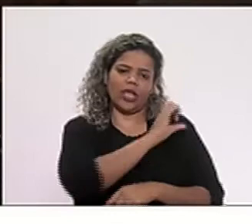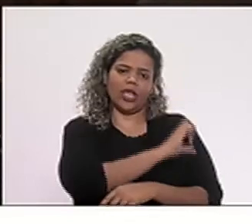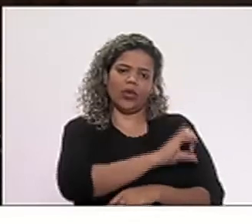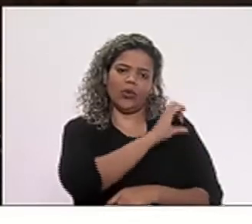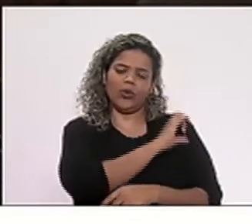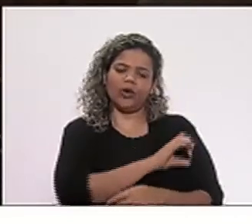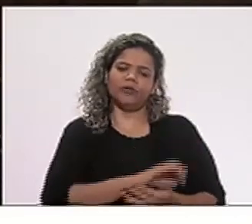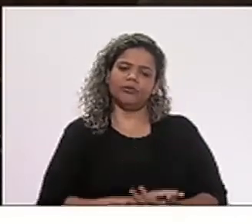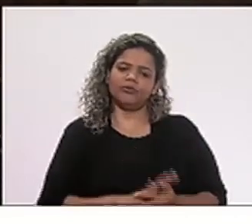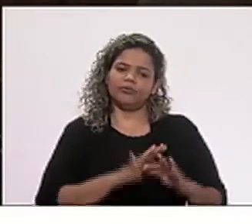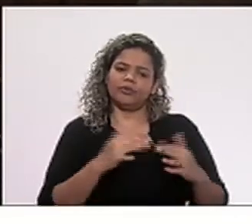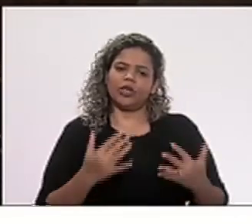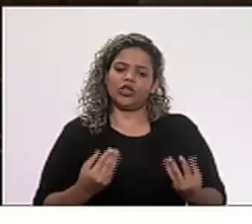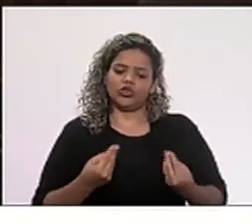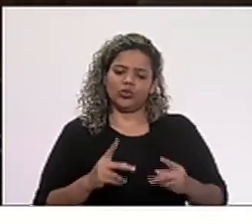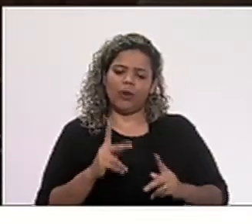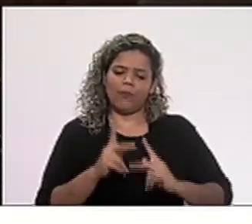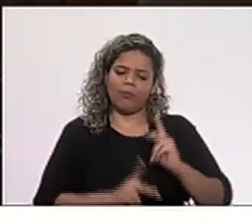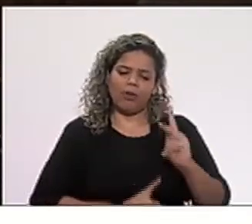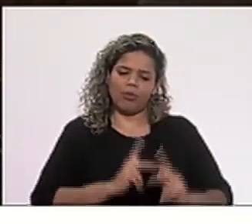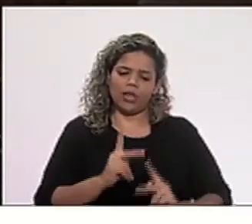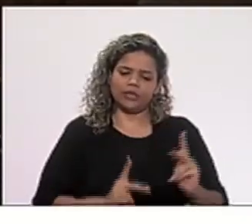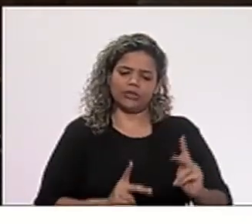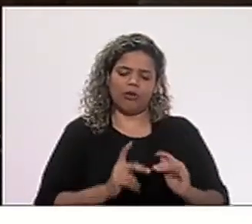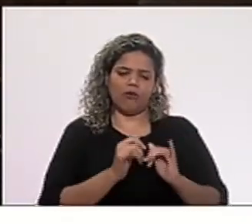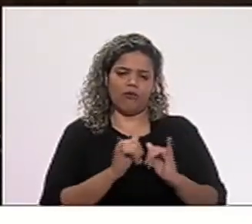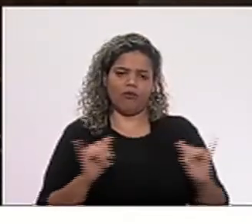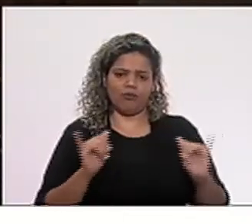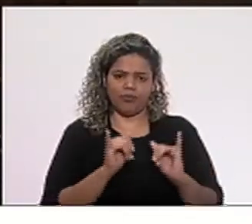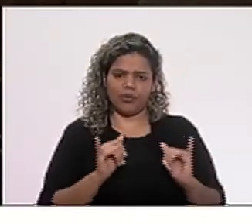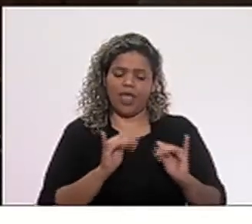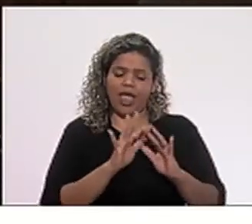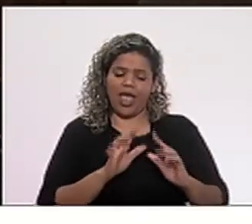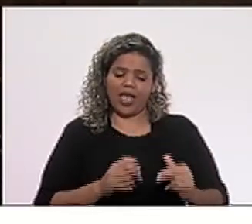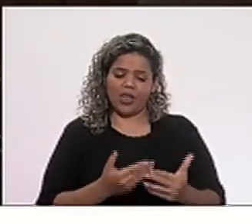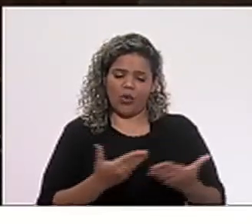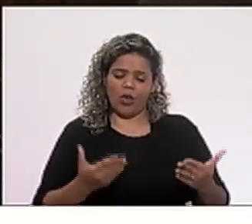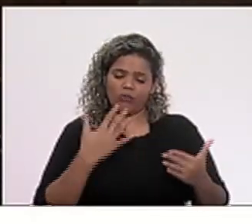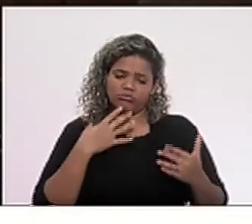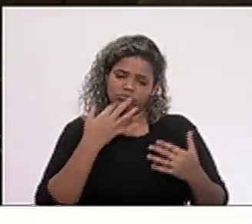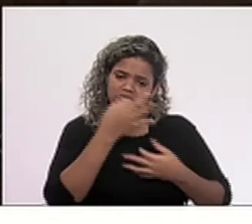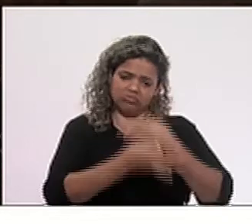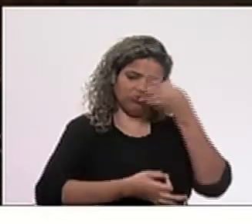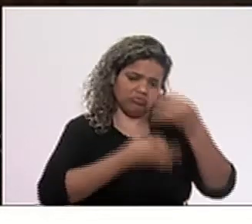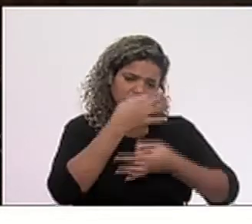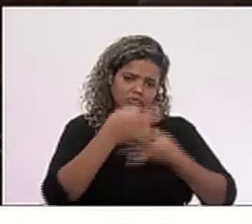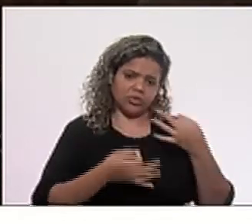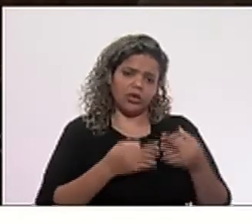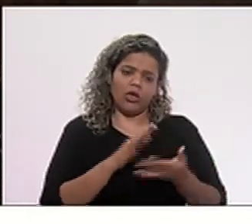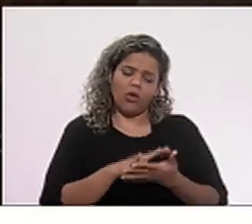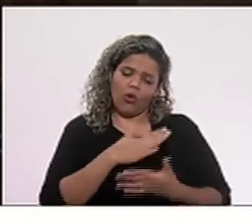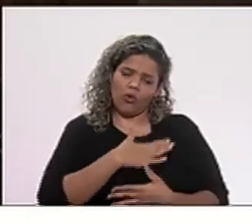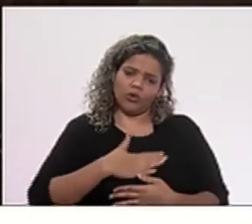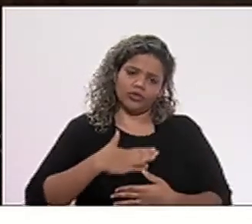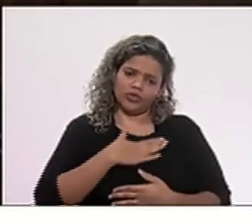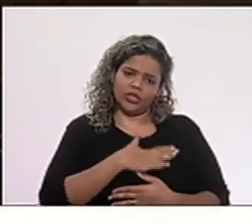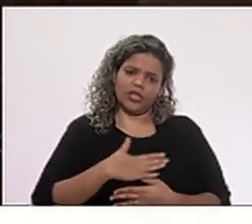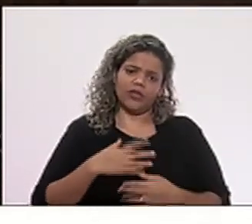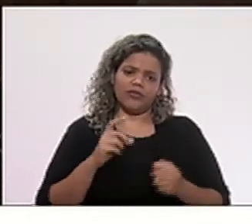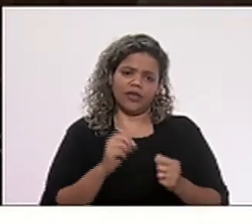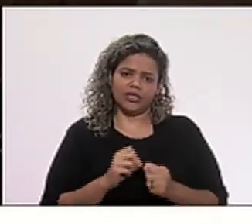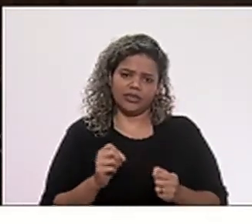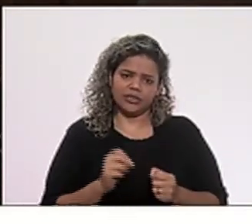de Janeiro, da sua população fluminense. Então eram essas considerações, senhor presidente, que eu gostaria de